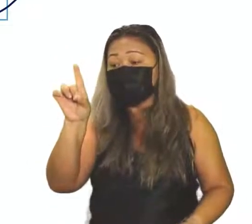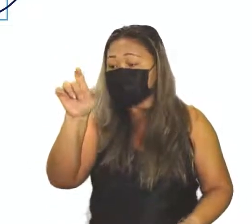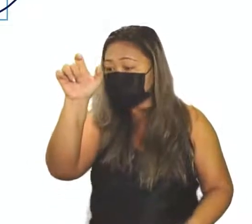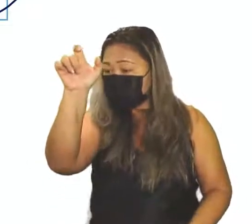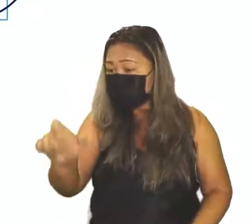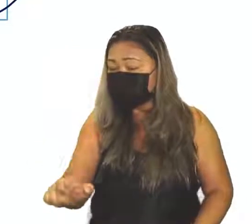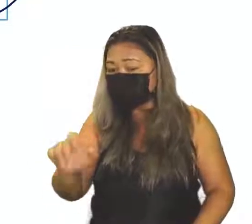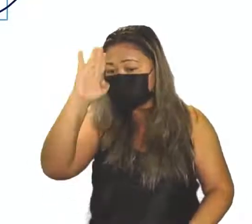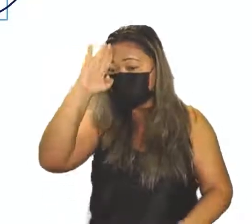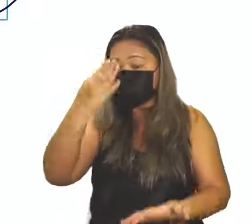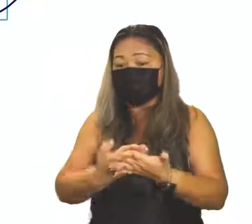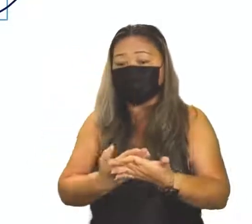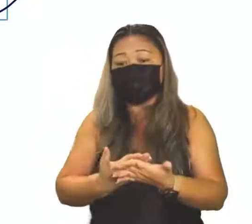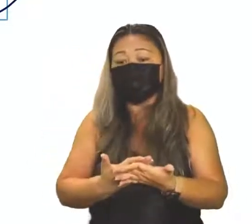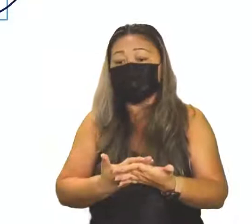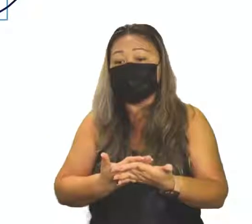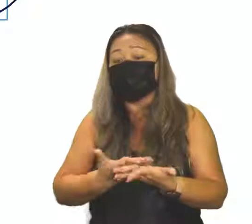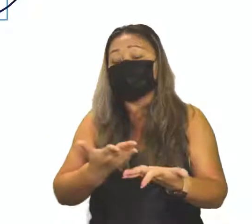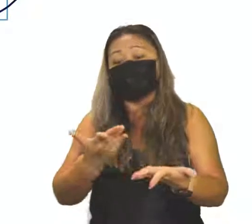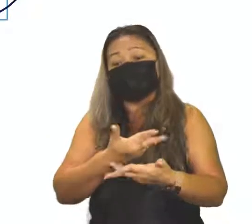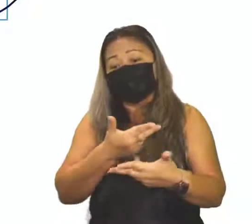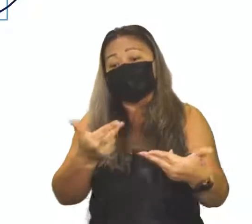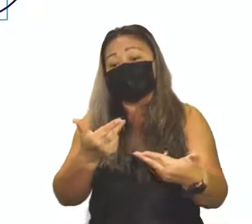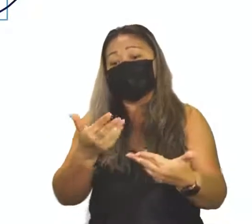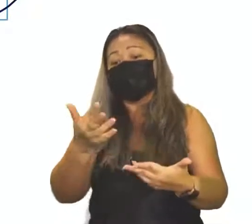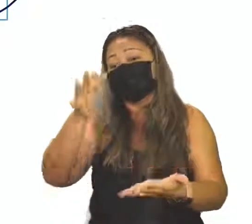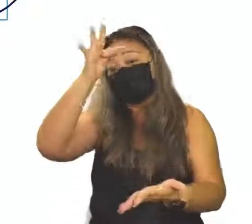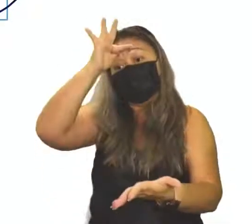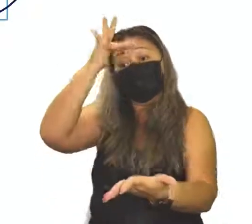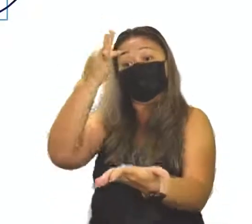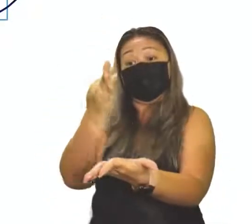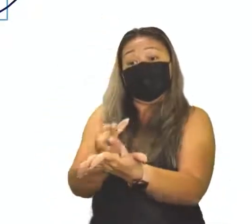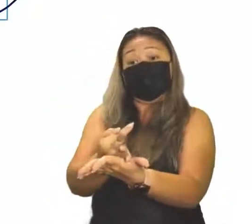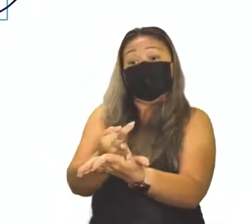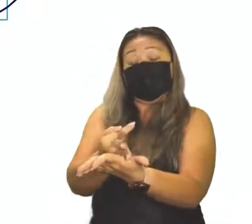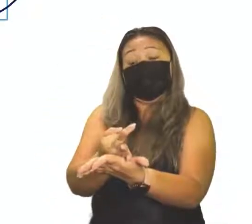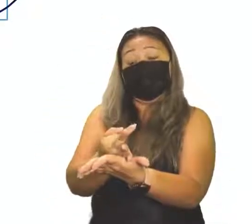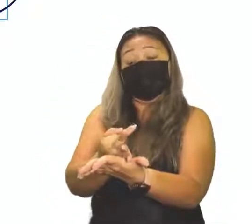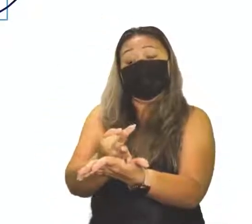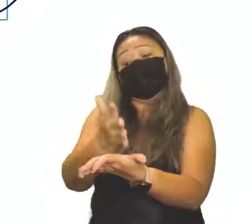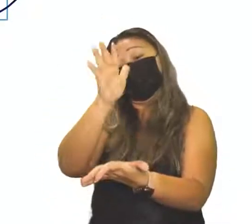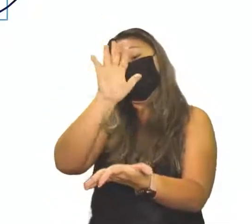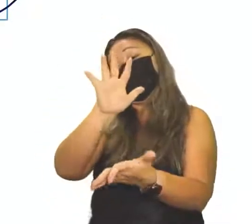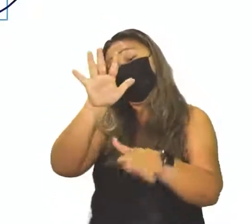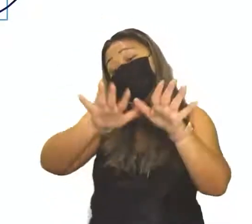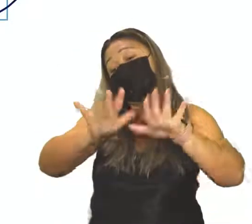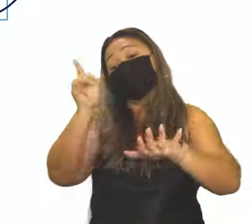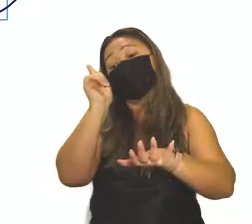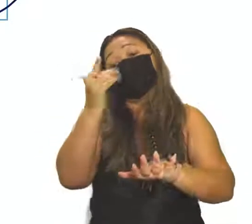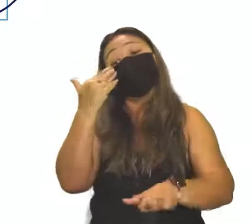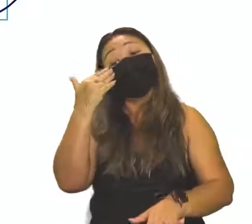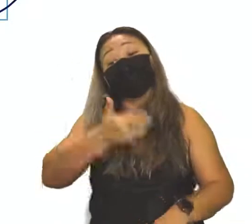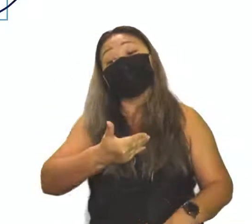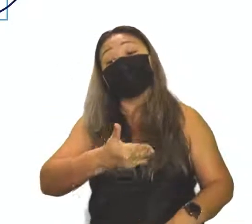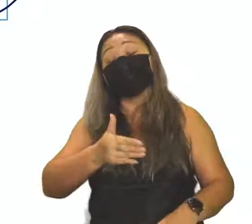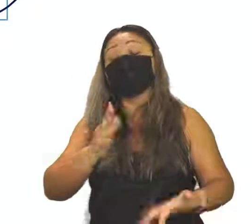não acredita, o cético não acredita nessa fé, mas a pessoa não consegue comprovar cientificamente a